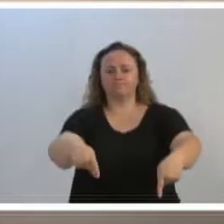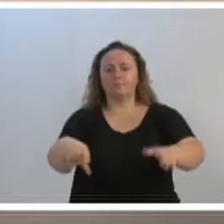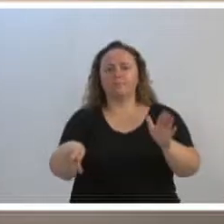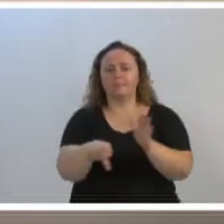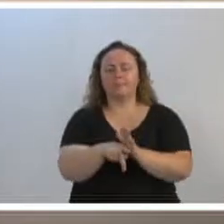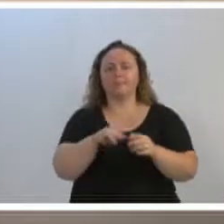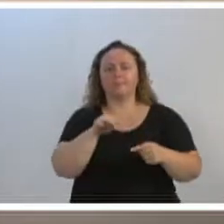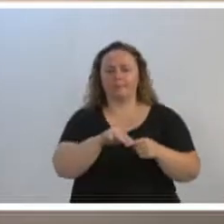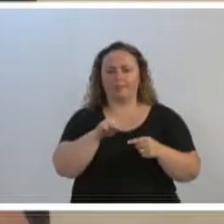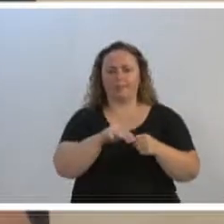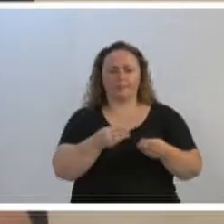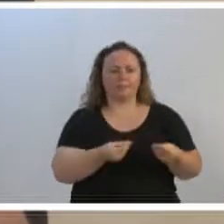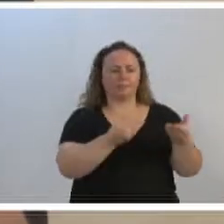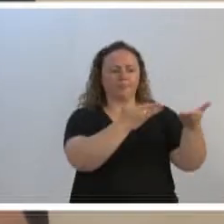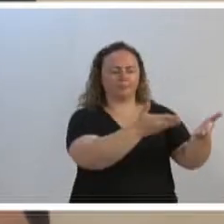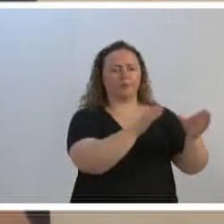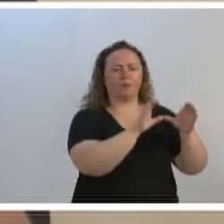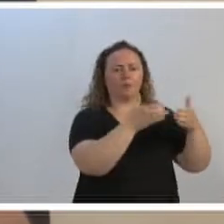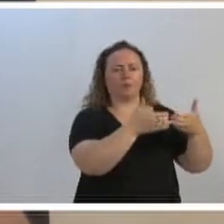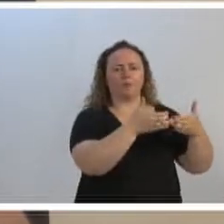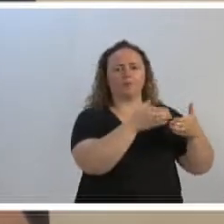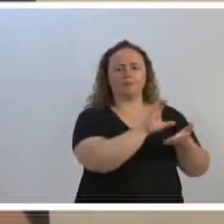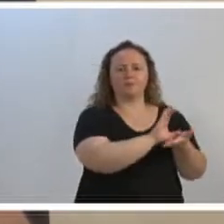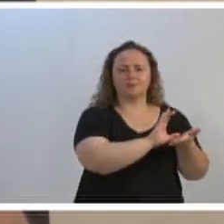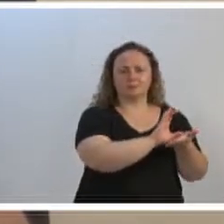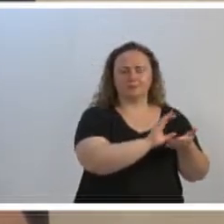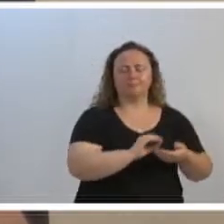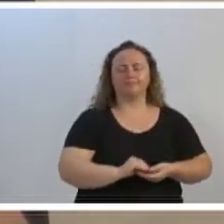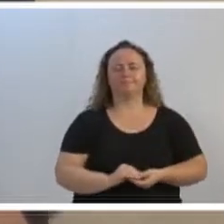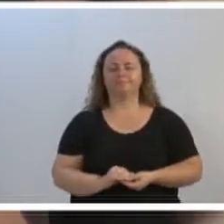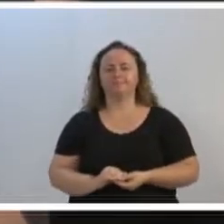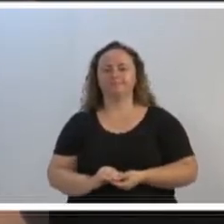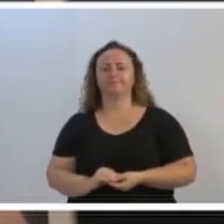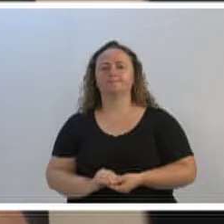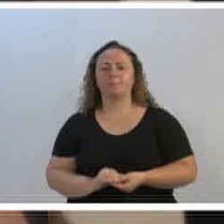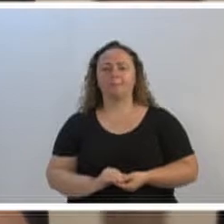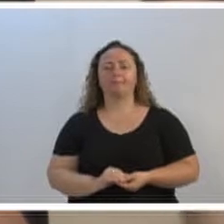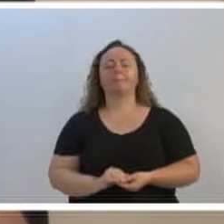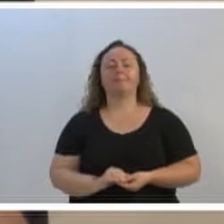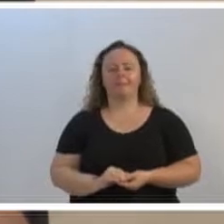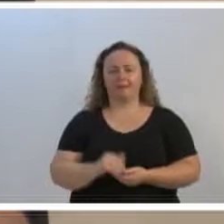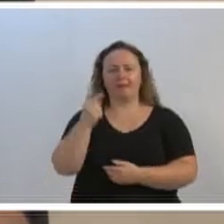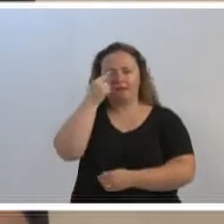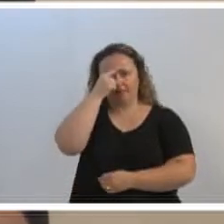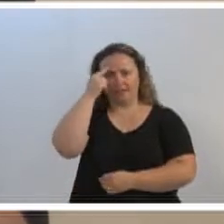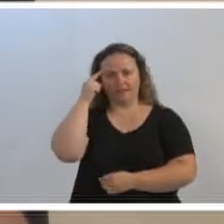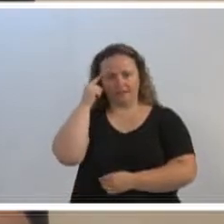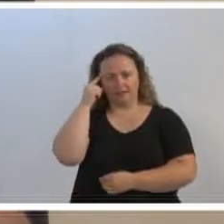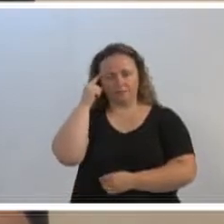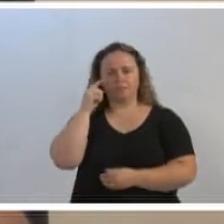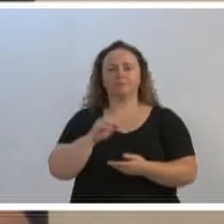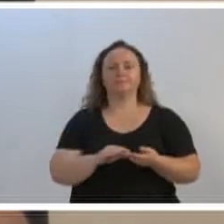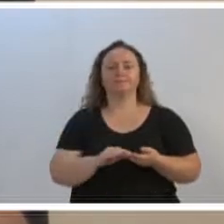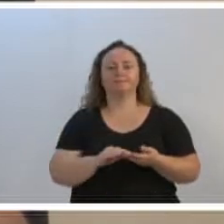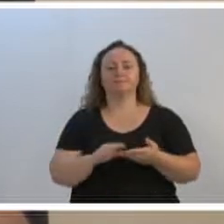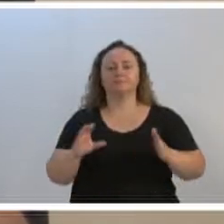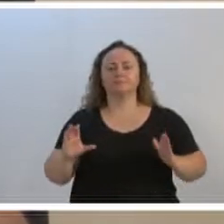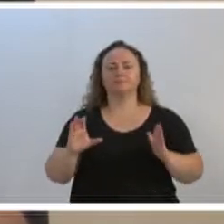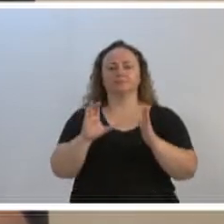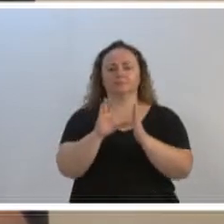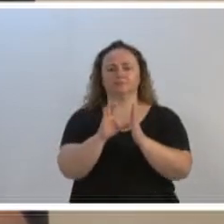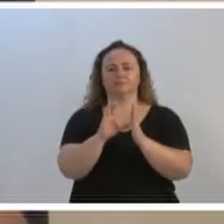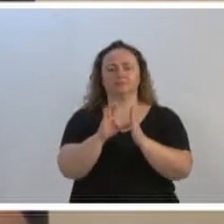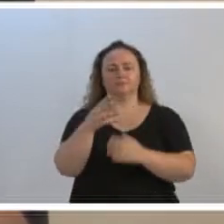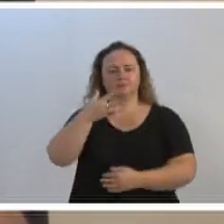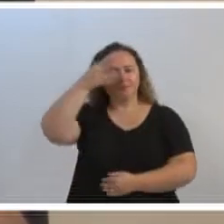de Constituição. Indicações. Dos vereadores Ailton de Souza, o Ito, Alexandre Caminha, Alexandre Matias,